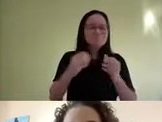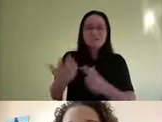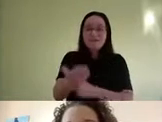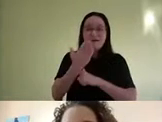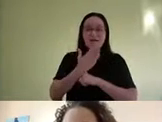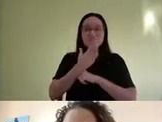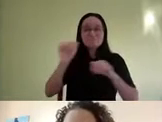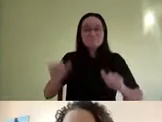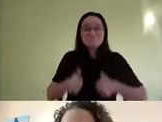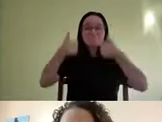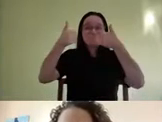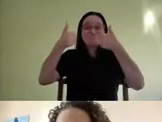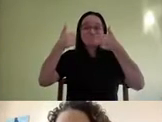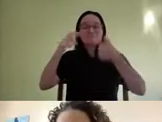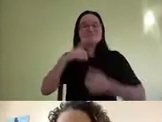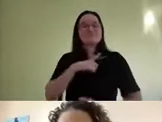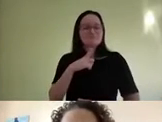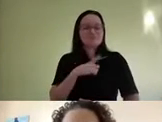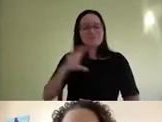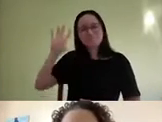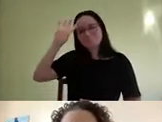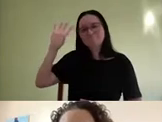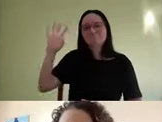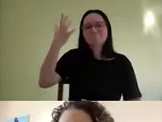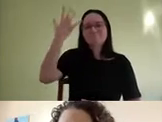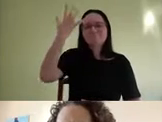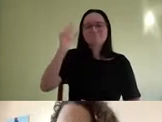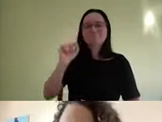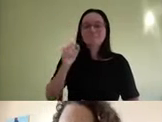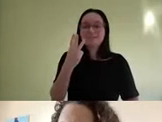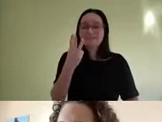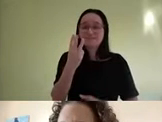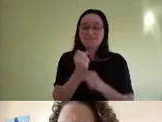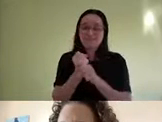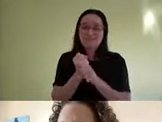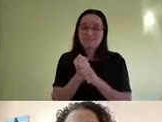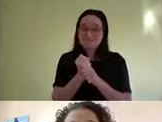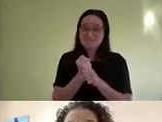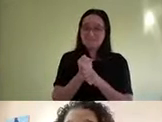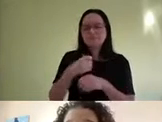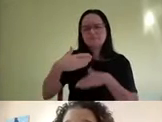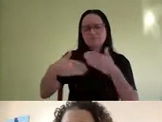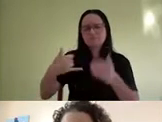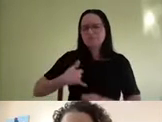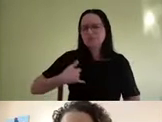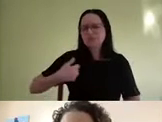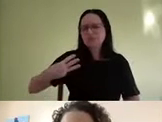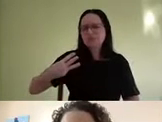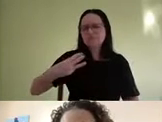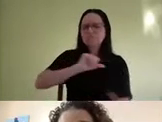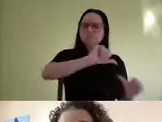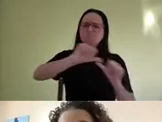e aí eu resolvi depois de 3 anos, Miguel estava com quase 3 anos, mudar a minha carreira.